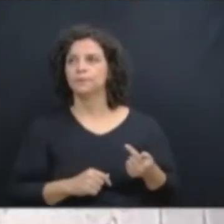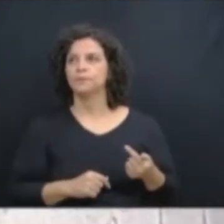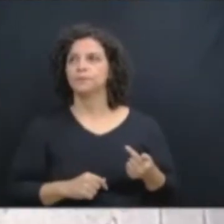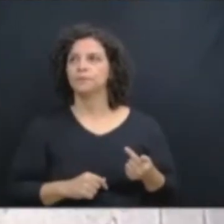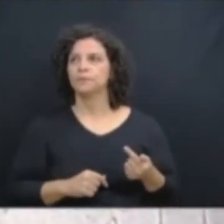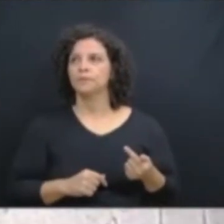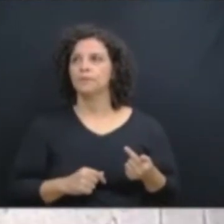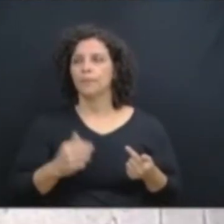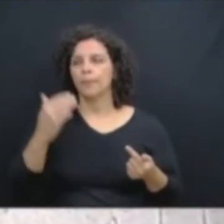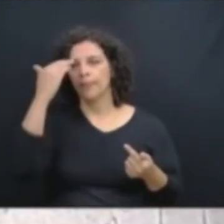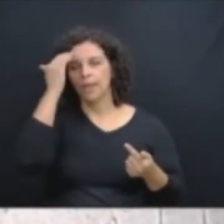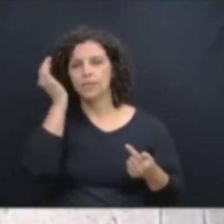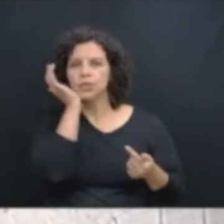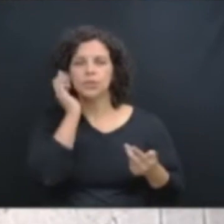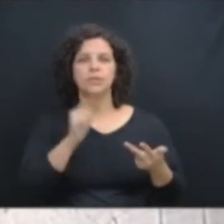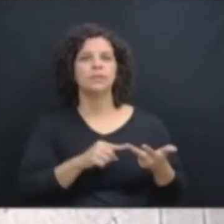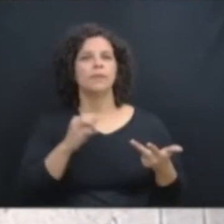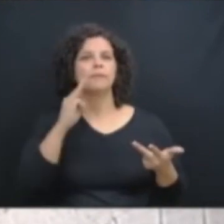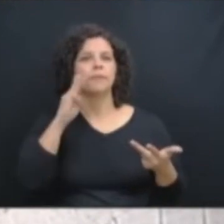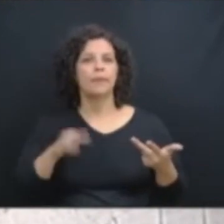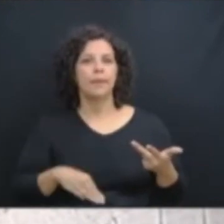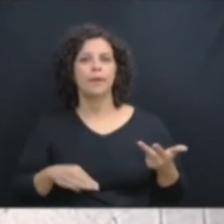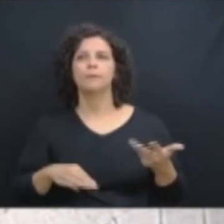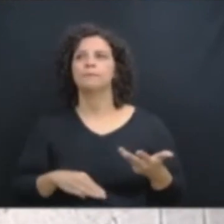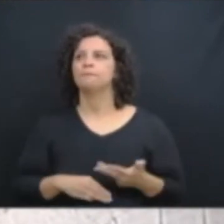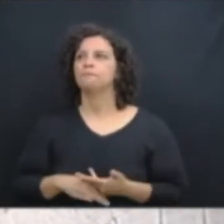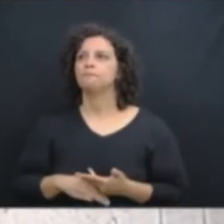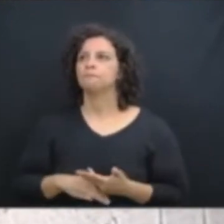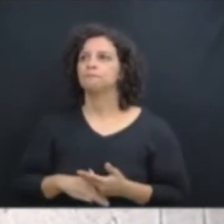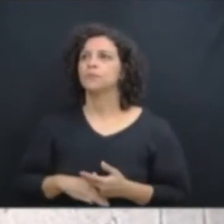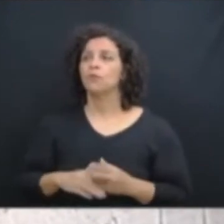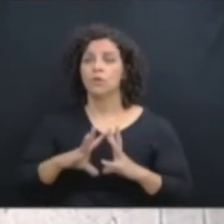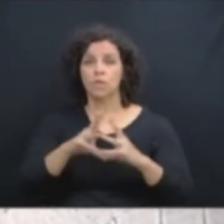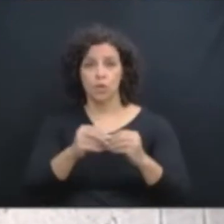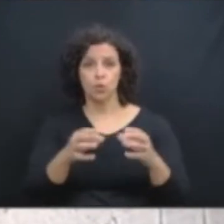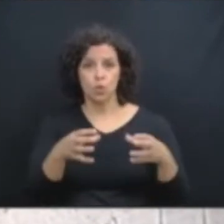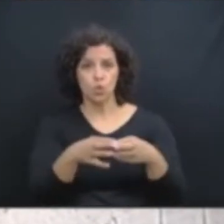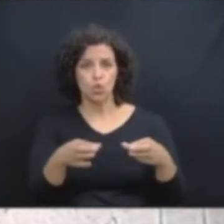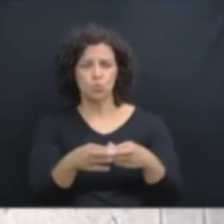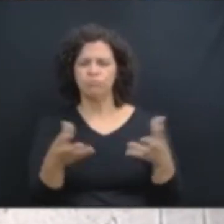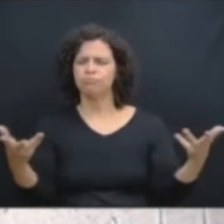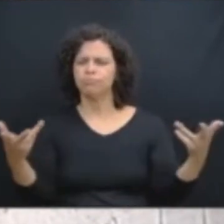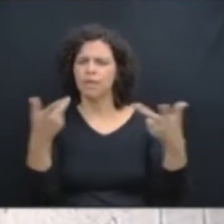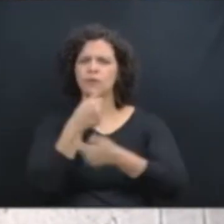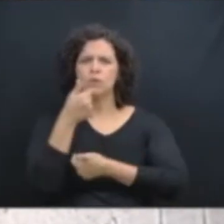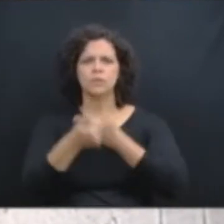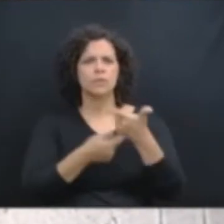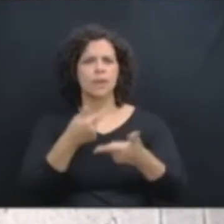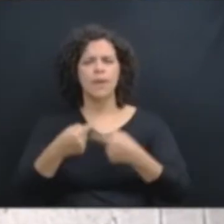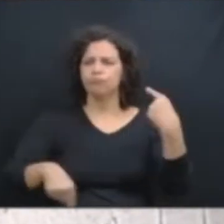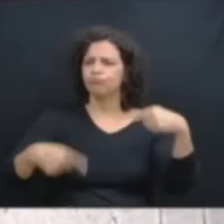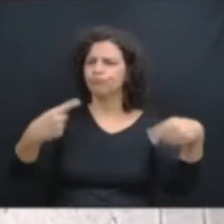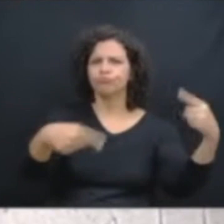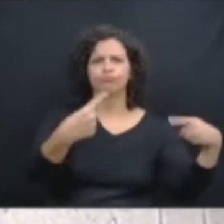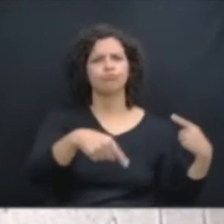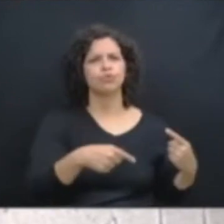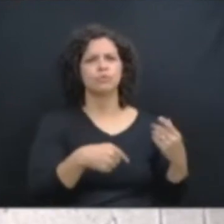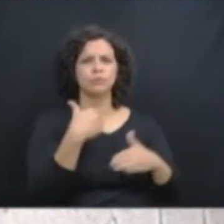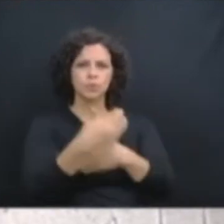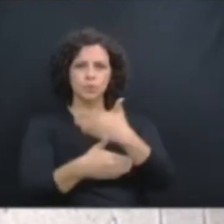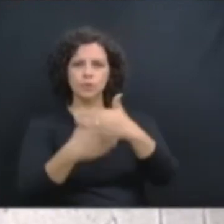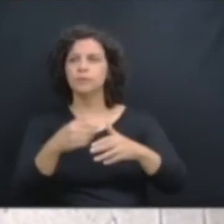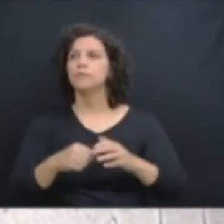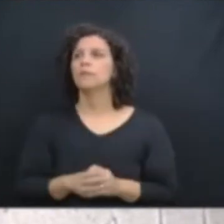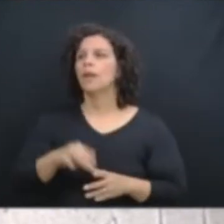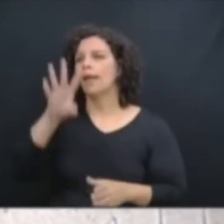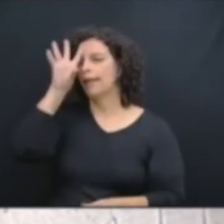deputada Cristina Silvestre, deputada Mabel Canto, pela forma brilhante de discussão desse processo